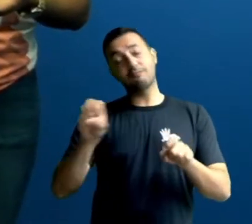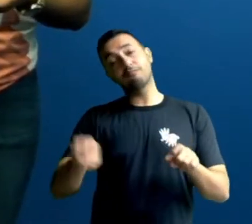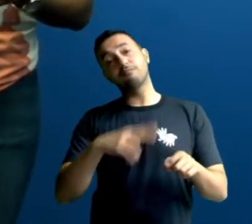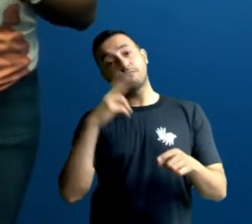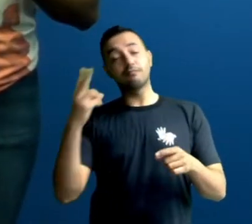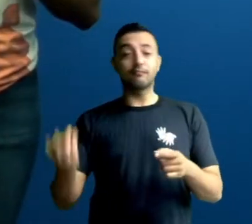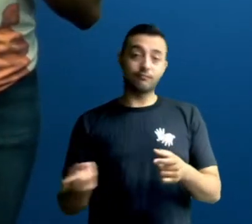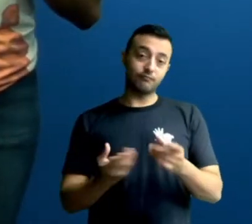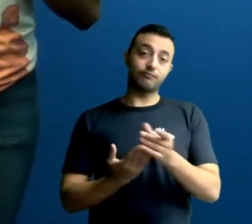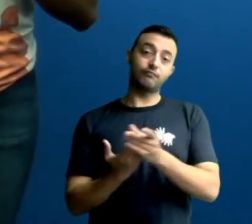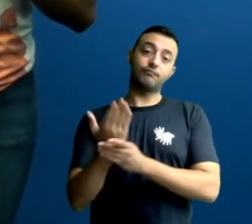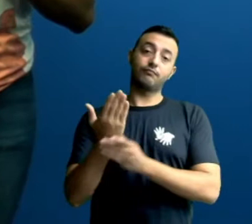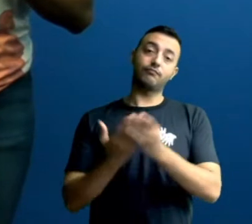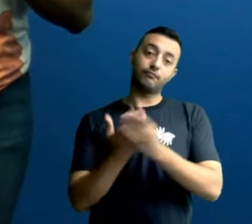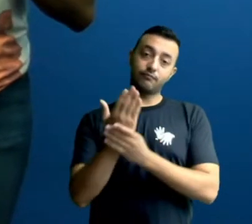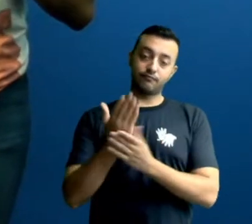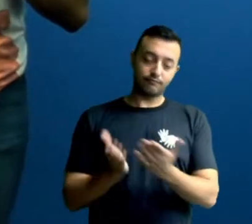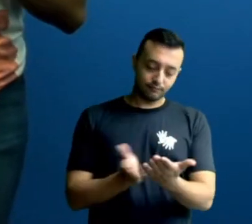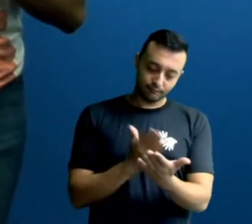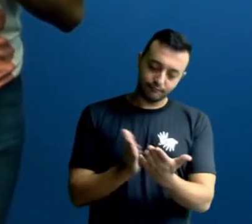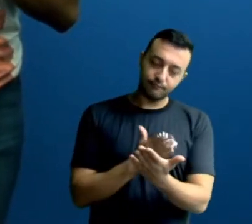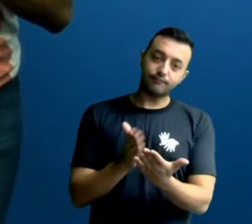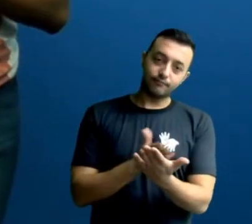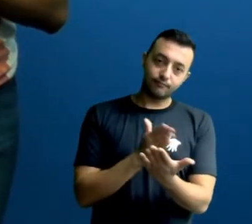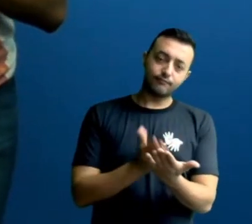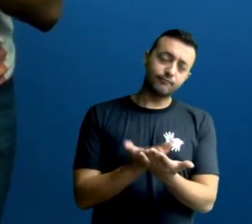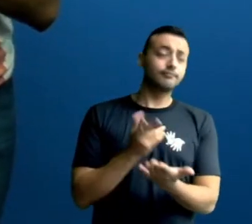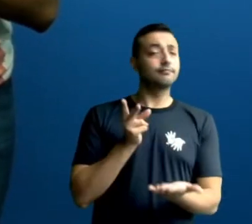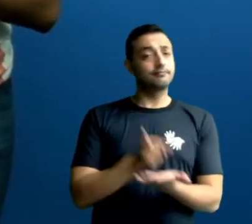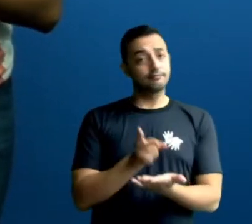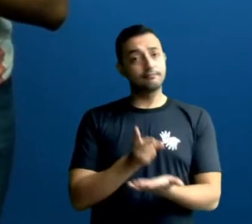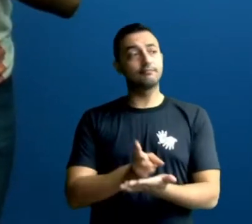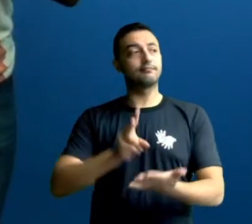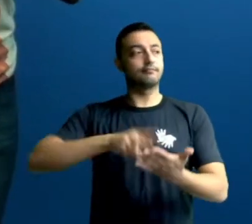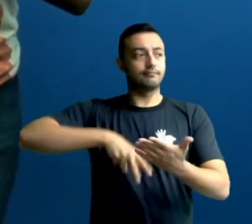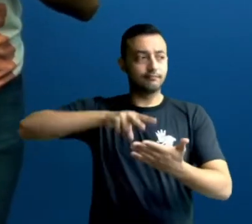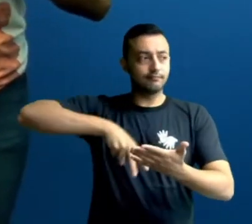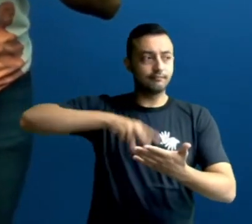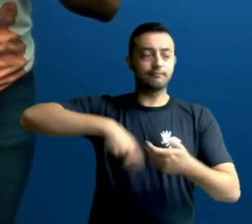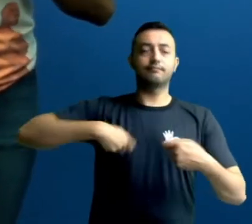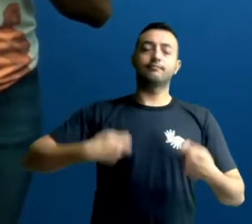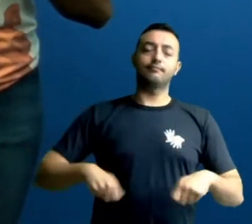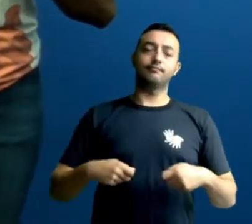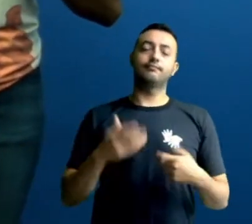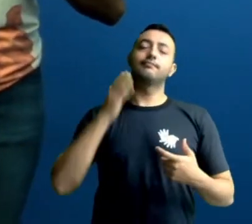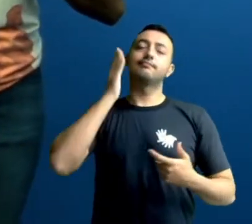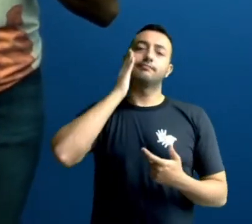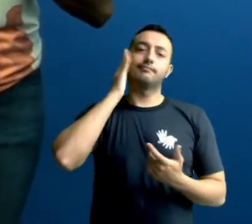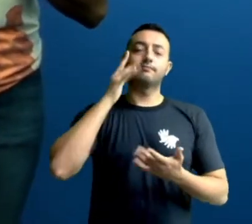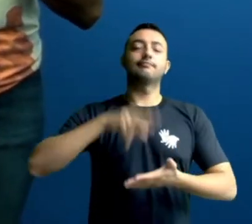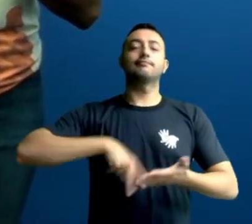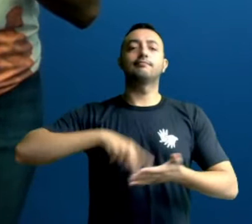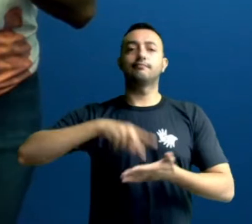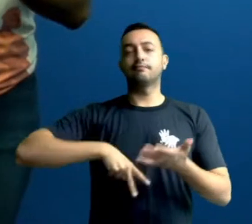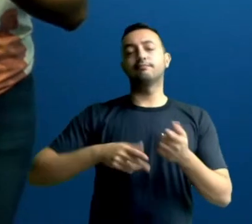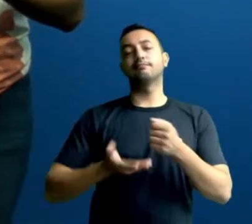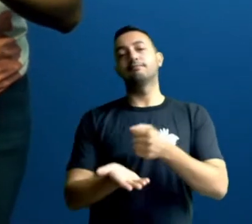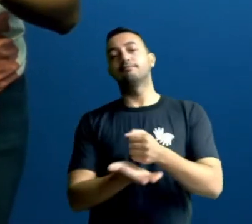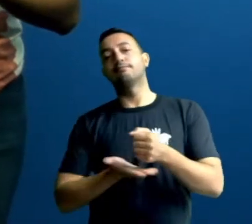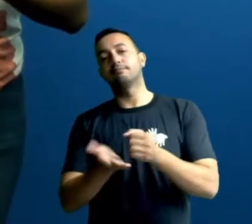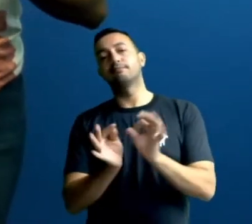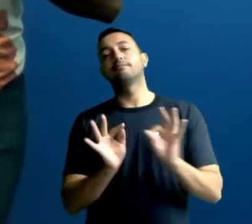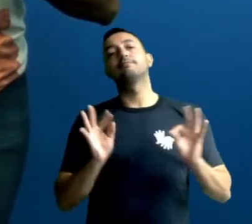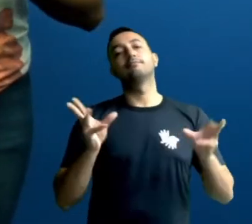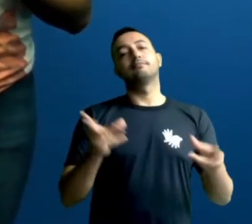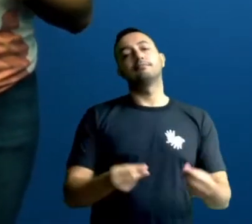impressa. Então, o importante é estarmos sempre lendo. E a gente sabe que a leitura é a base para